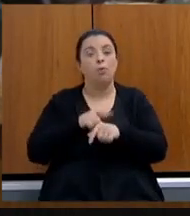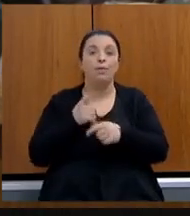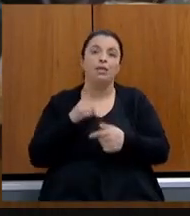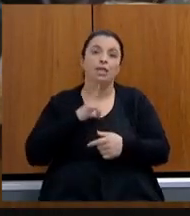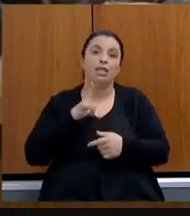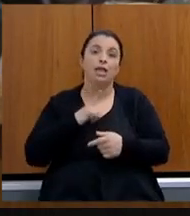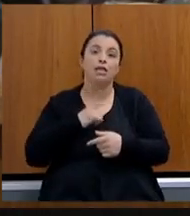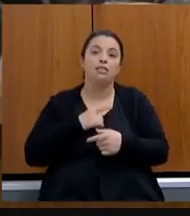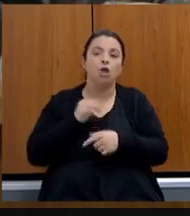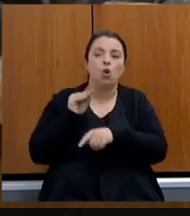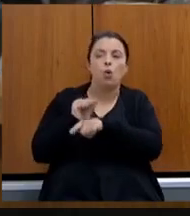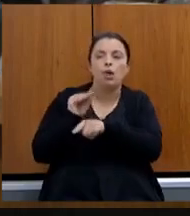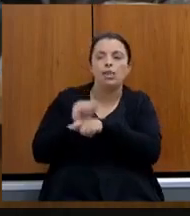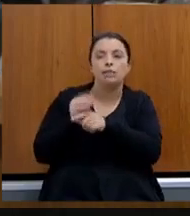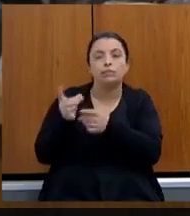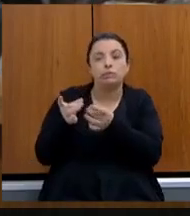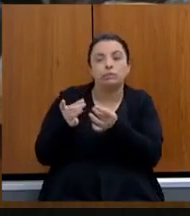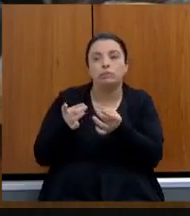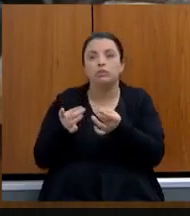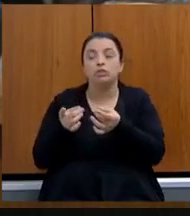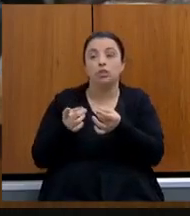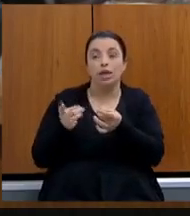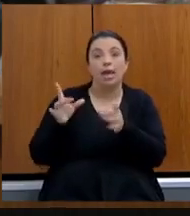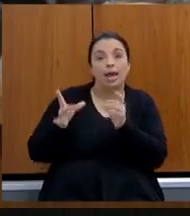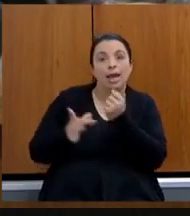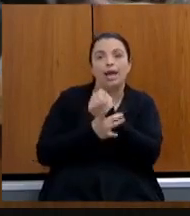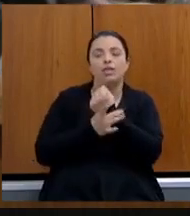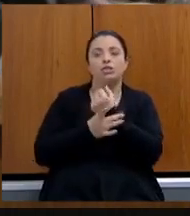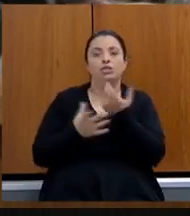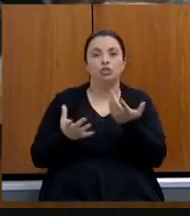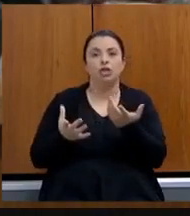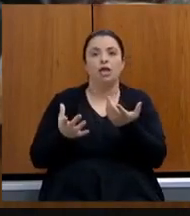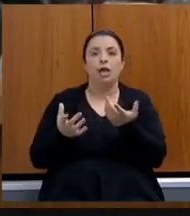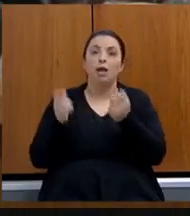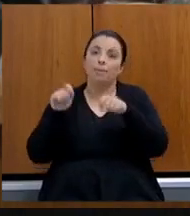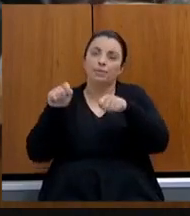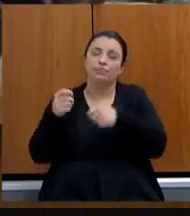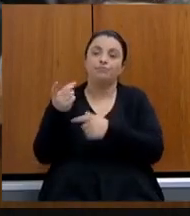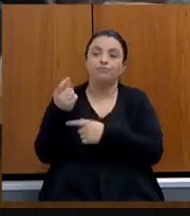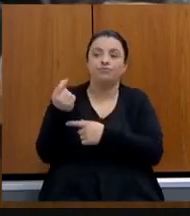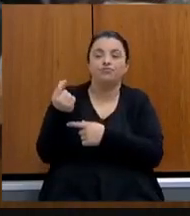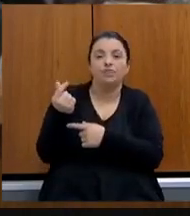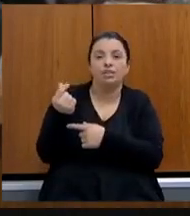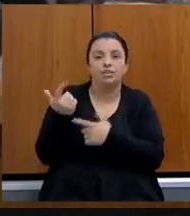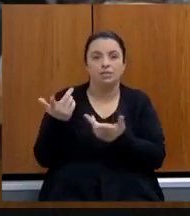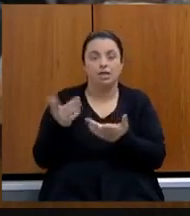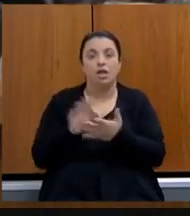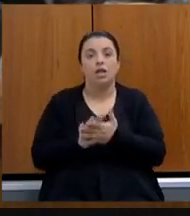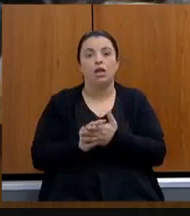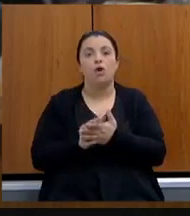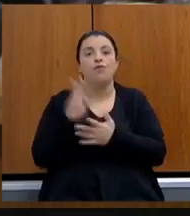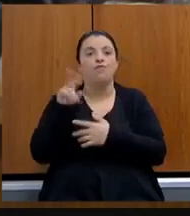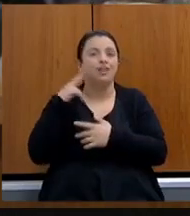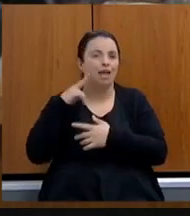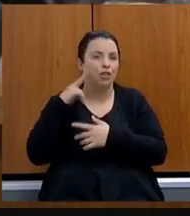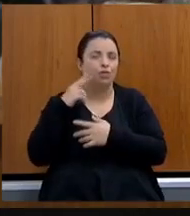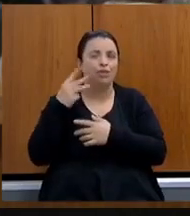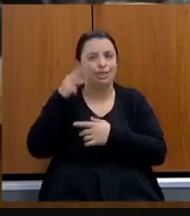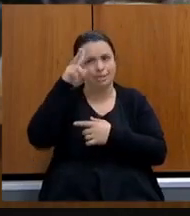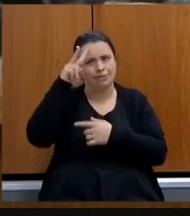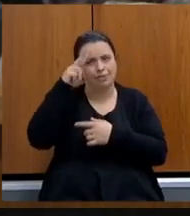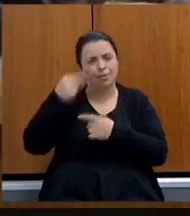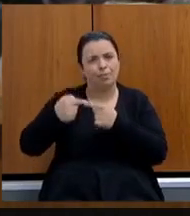de garantir essa condição financeira fizemos um anúncio na semana passada o próprio Governador fez esse anúncio só me engano na terça-feira passada